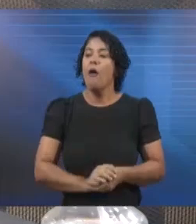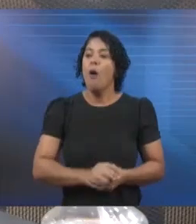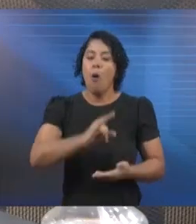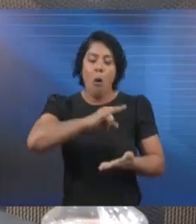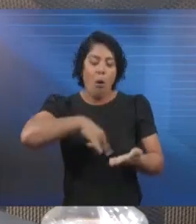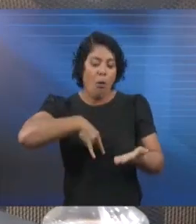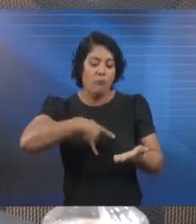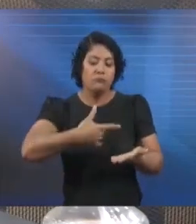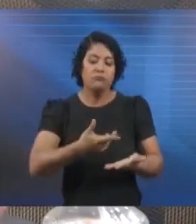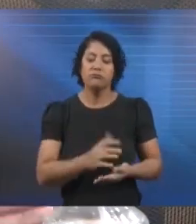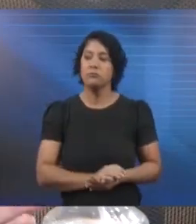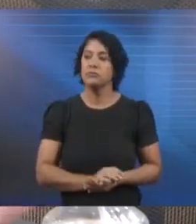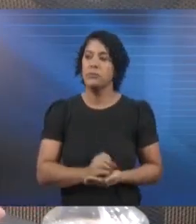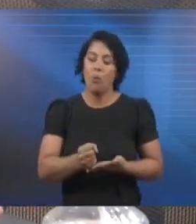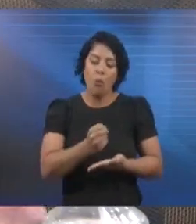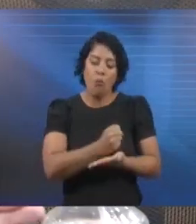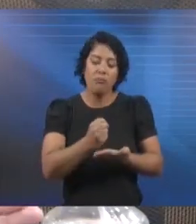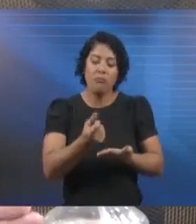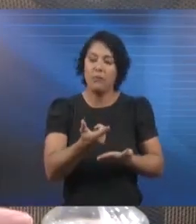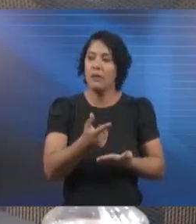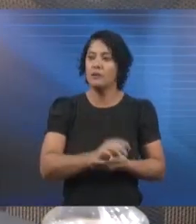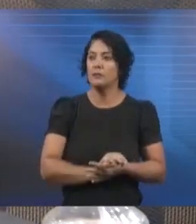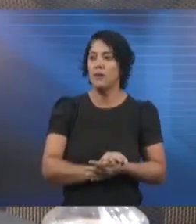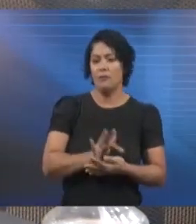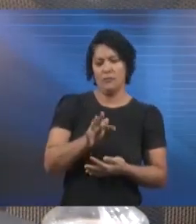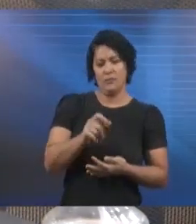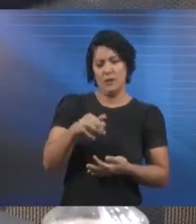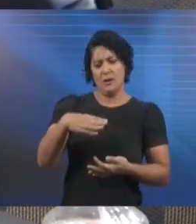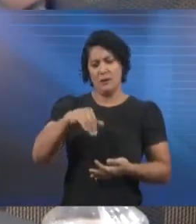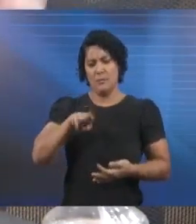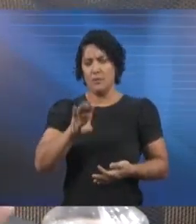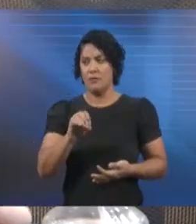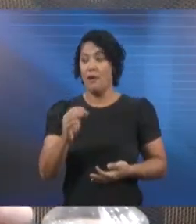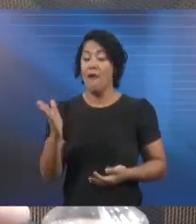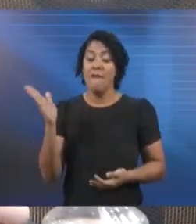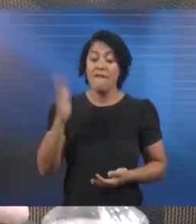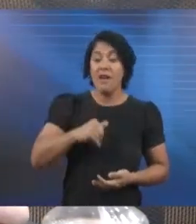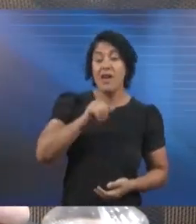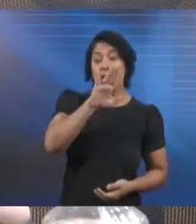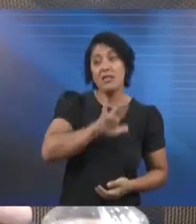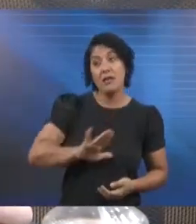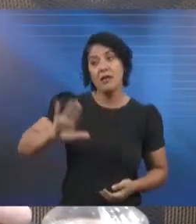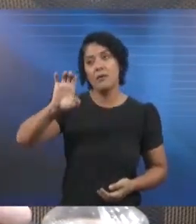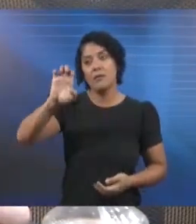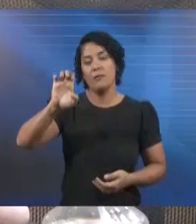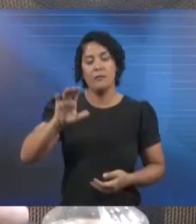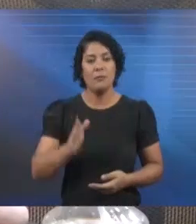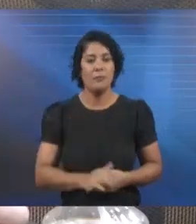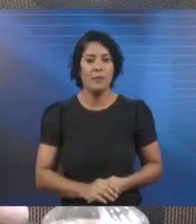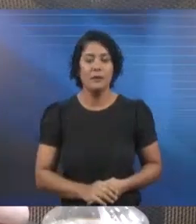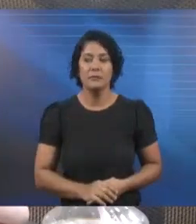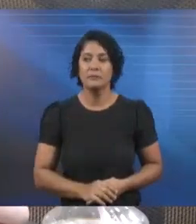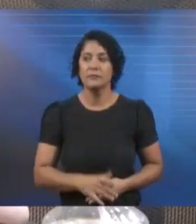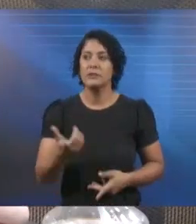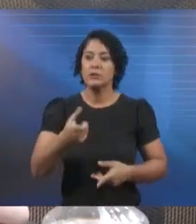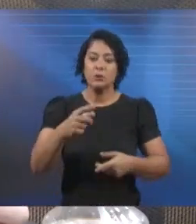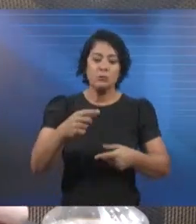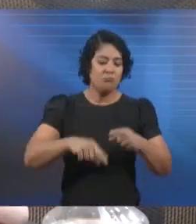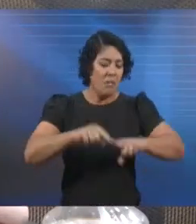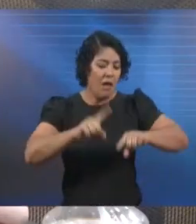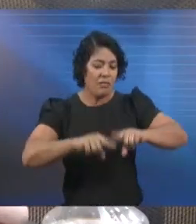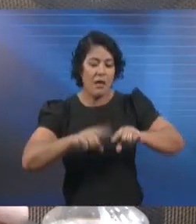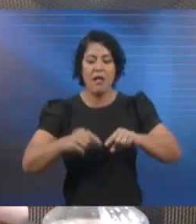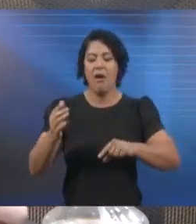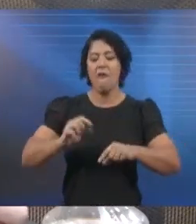está sujeito à flutuação do câmbio a draga ela vem da Europa a os instrumentos paraa execução dessa obra